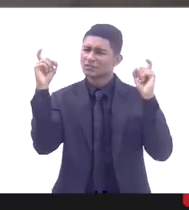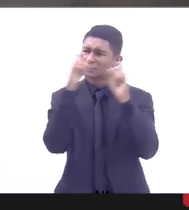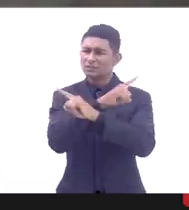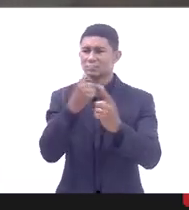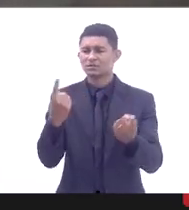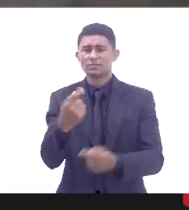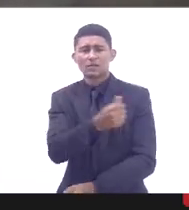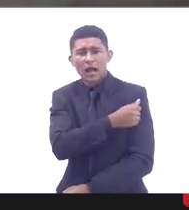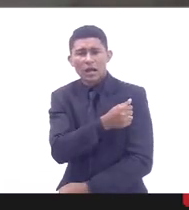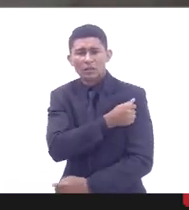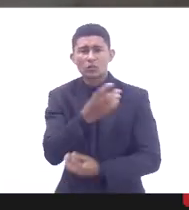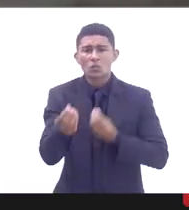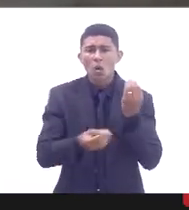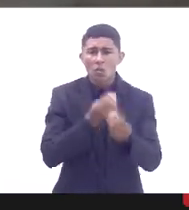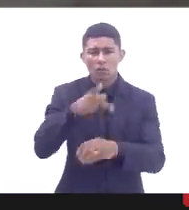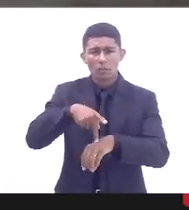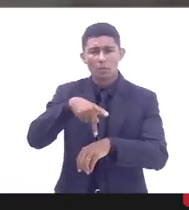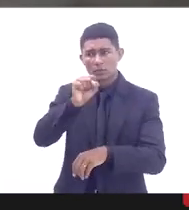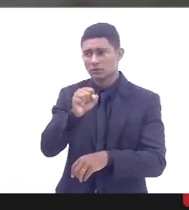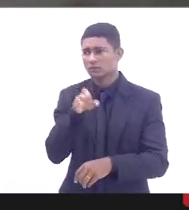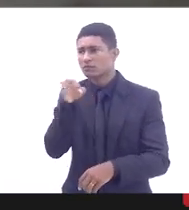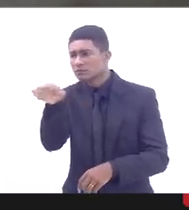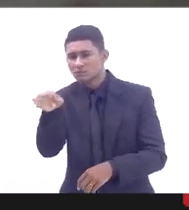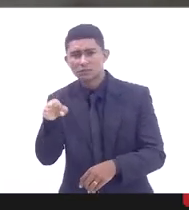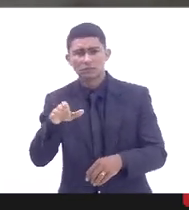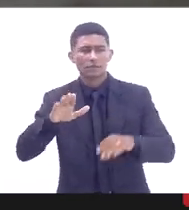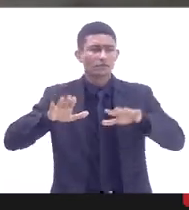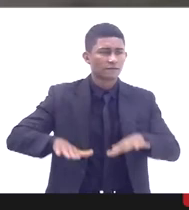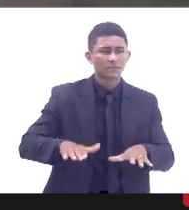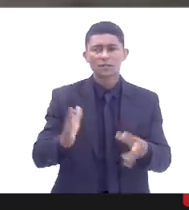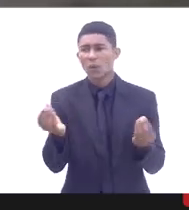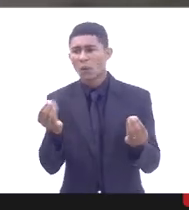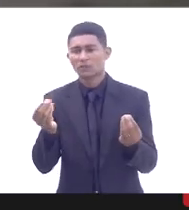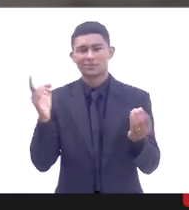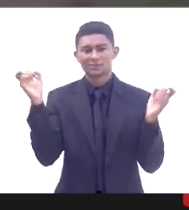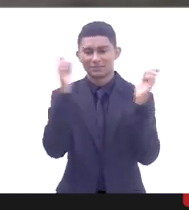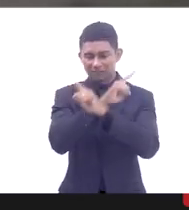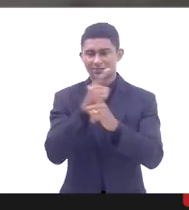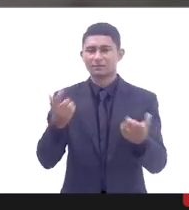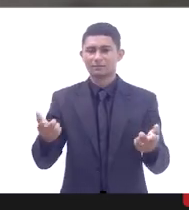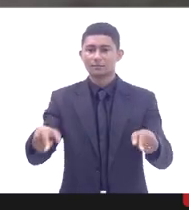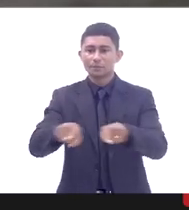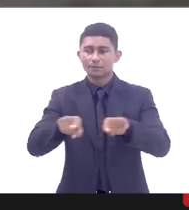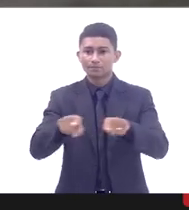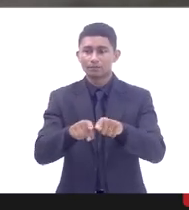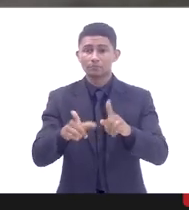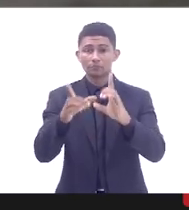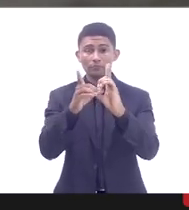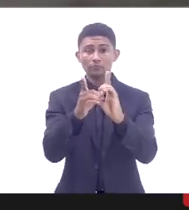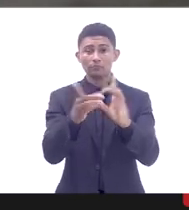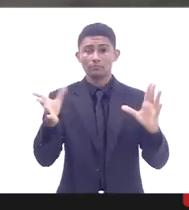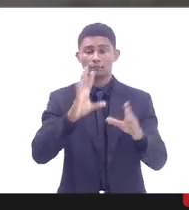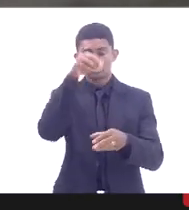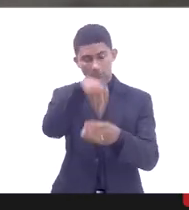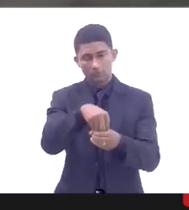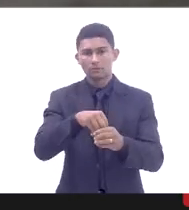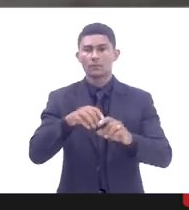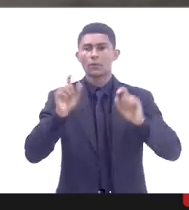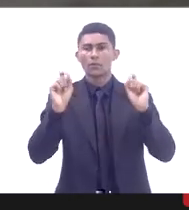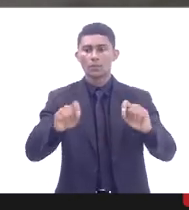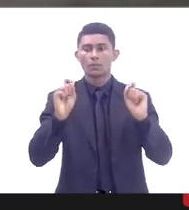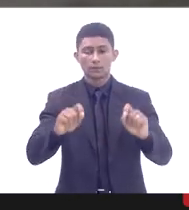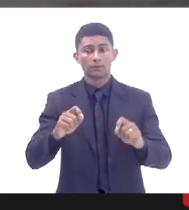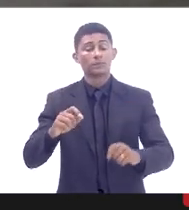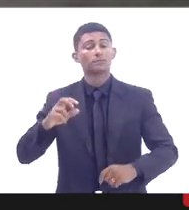mobilidade dos estudantes da pós Inclusive a própria qualidade das aulas é esse sobre a questão da Democracia interna para